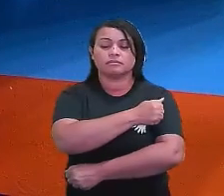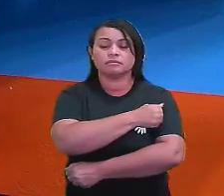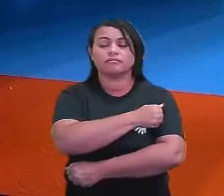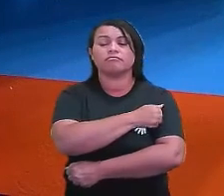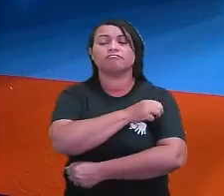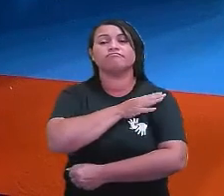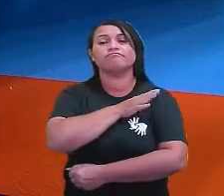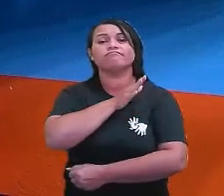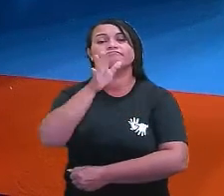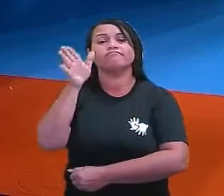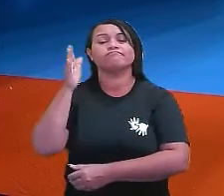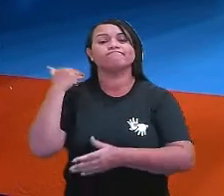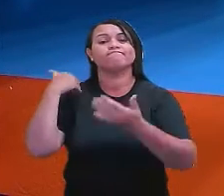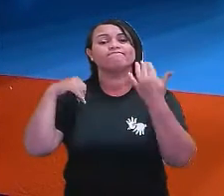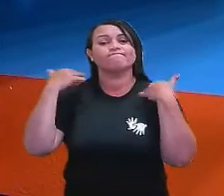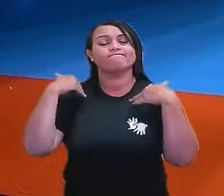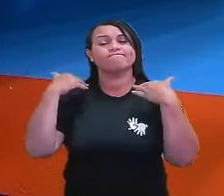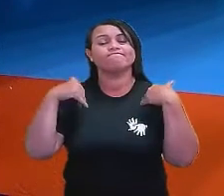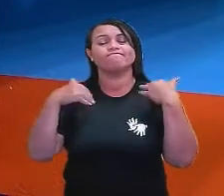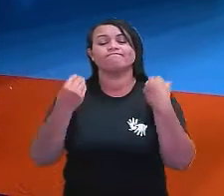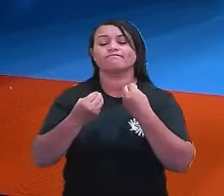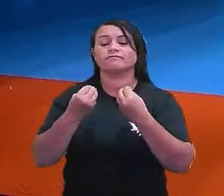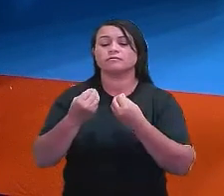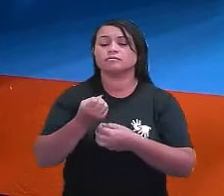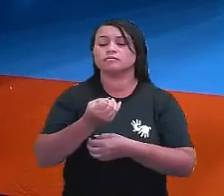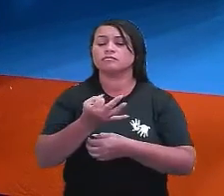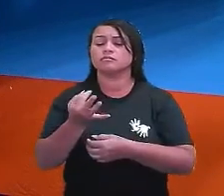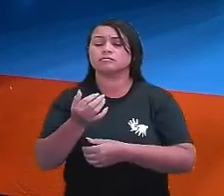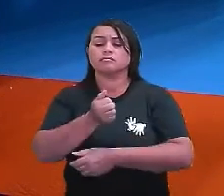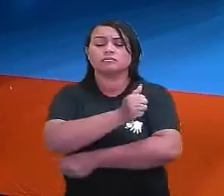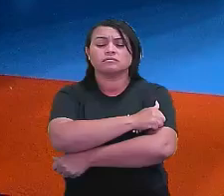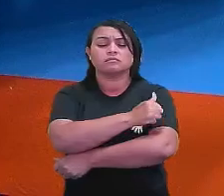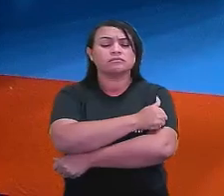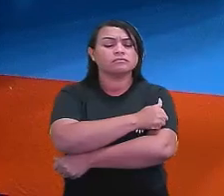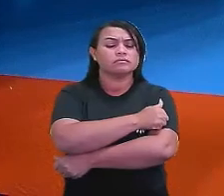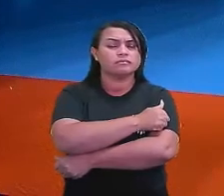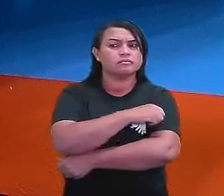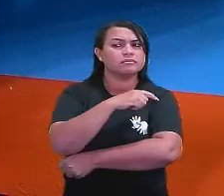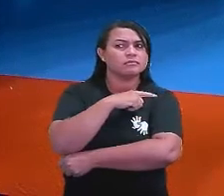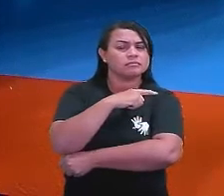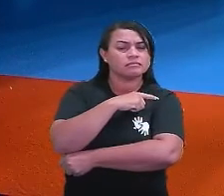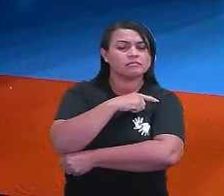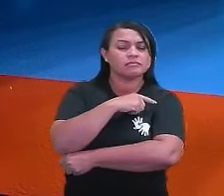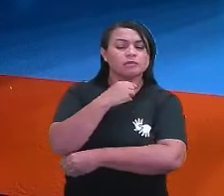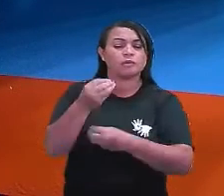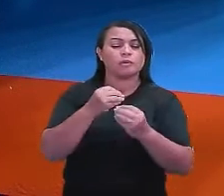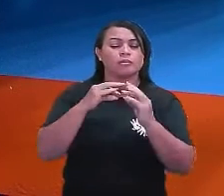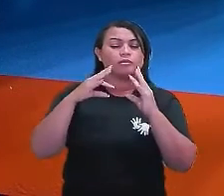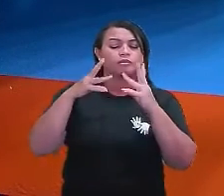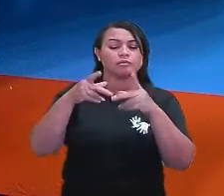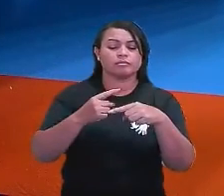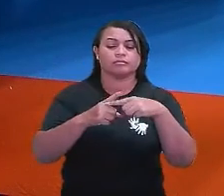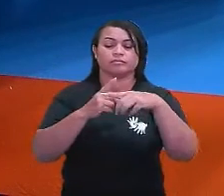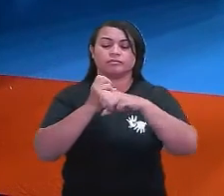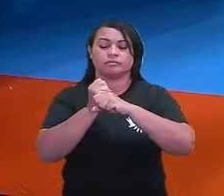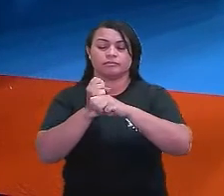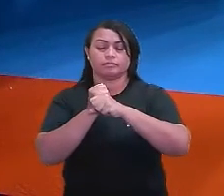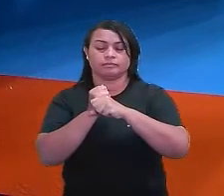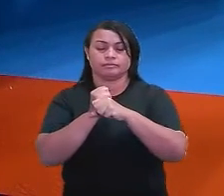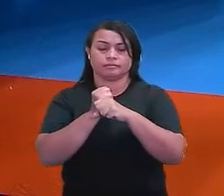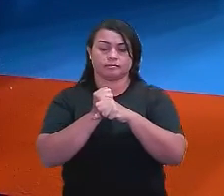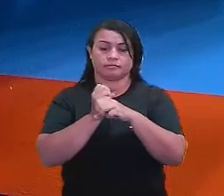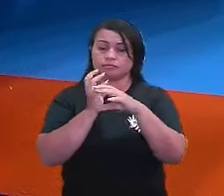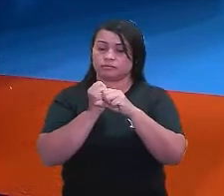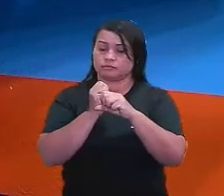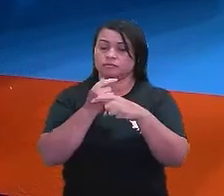excursão? Primeiro eu preciso saber quantos alunos tem, né? E para saber quantos alunos tem, eu somo, tá?